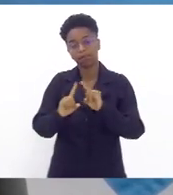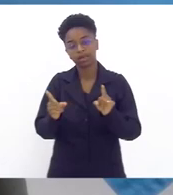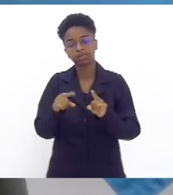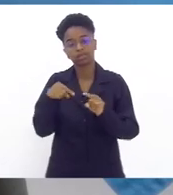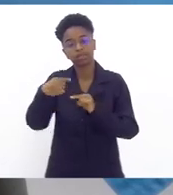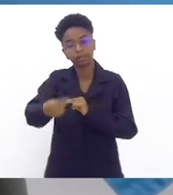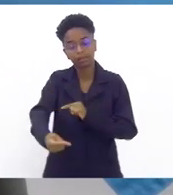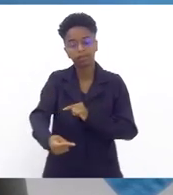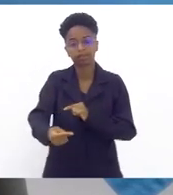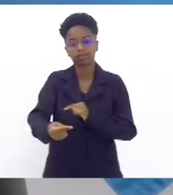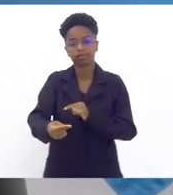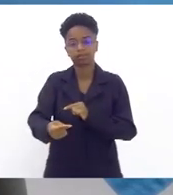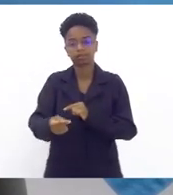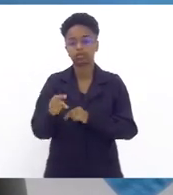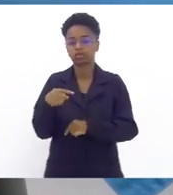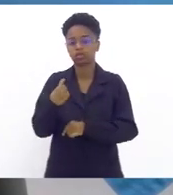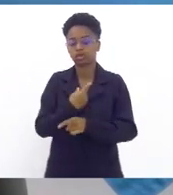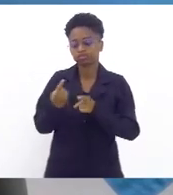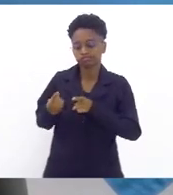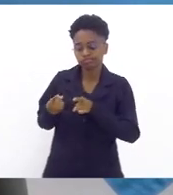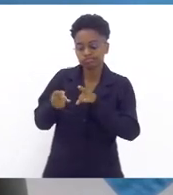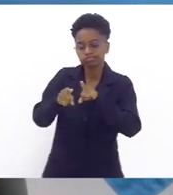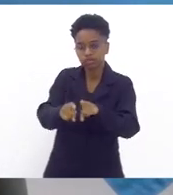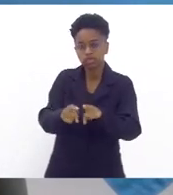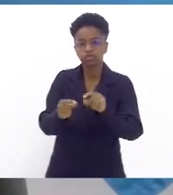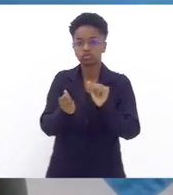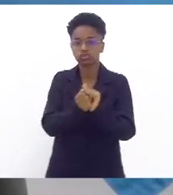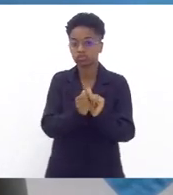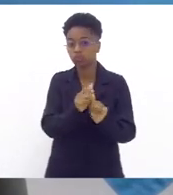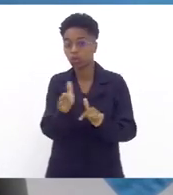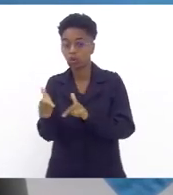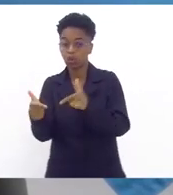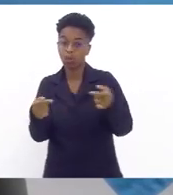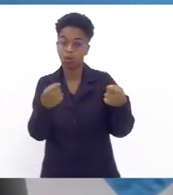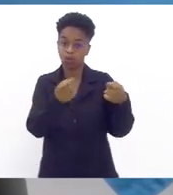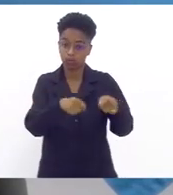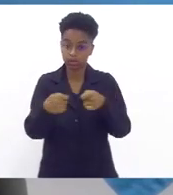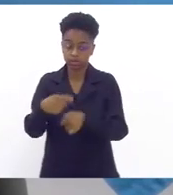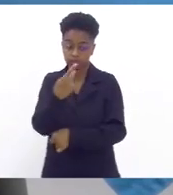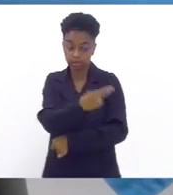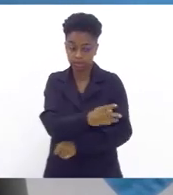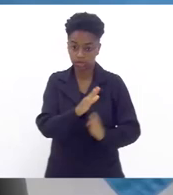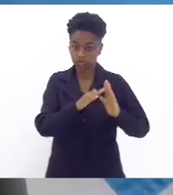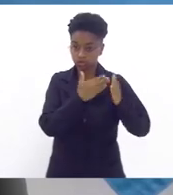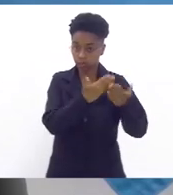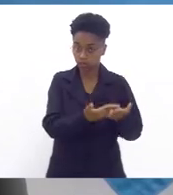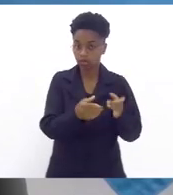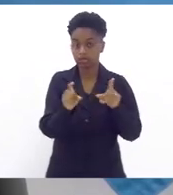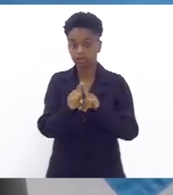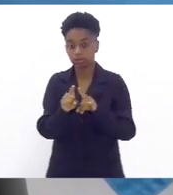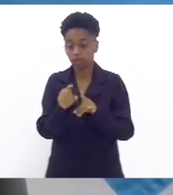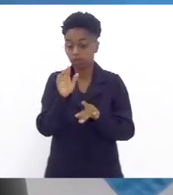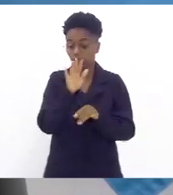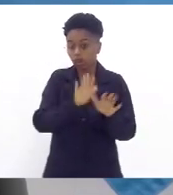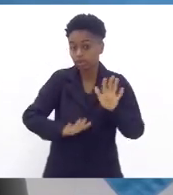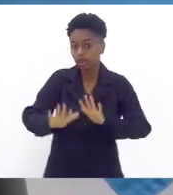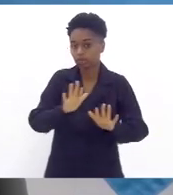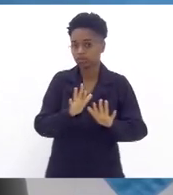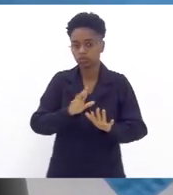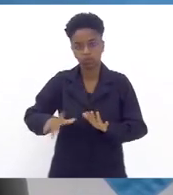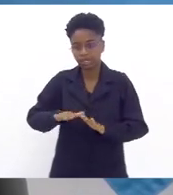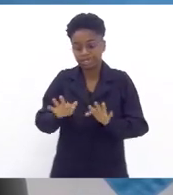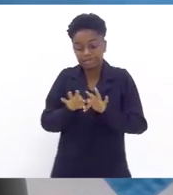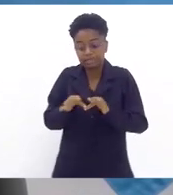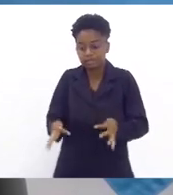gente posteriormente paralelo a todas as necessidades que a Martins tem todo o cuidado não é uma obra simples